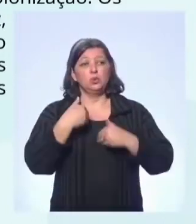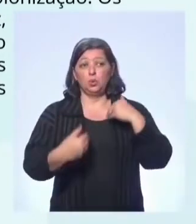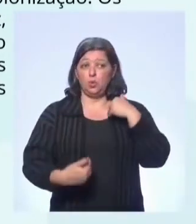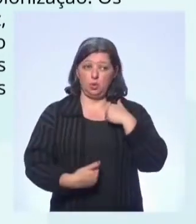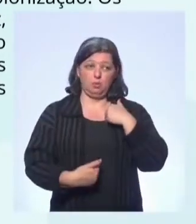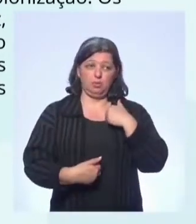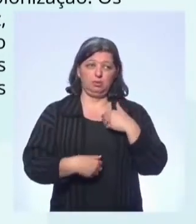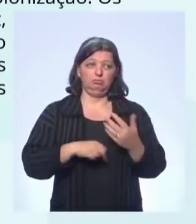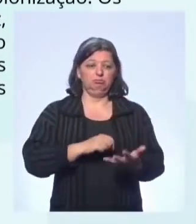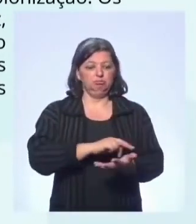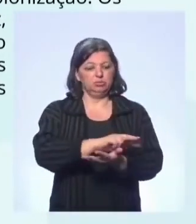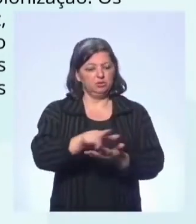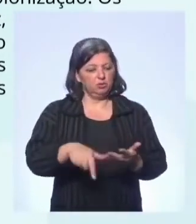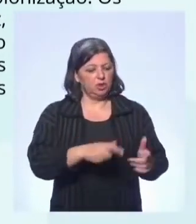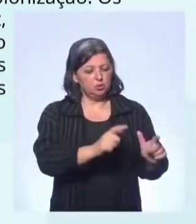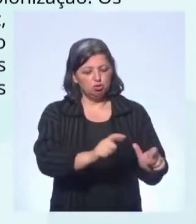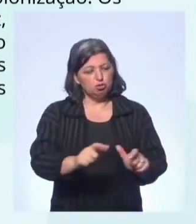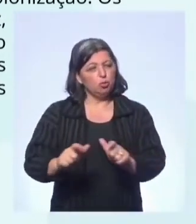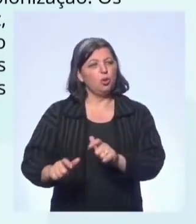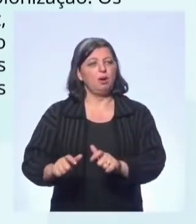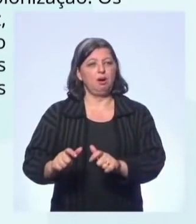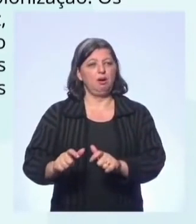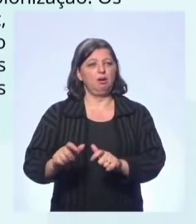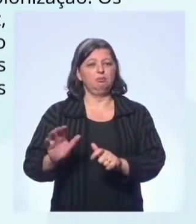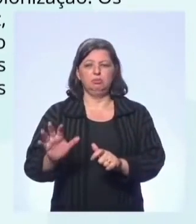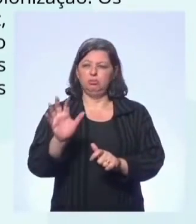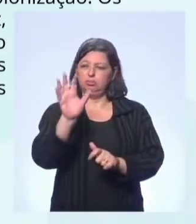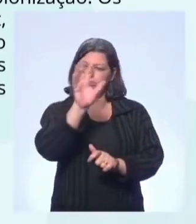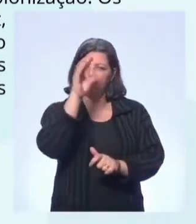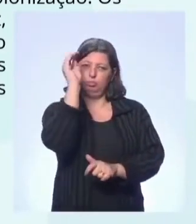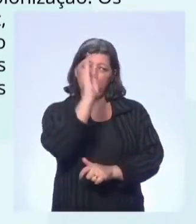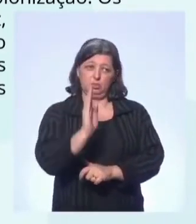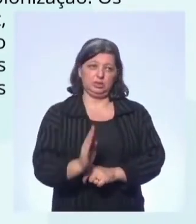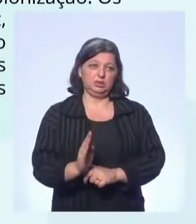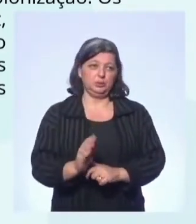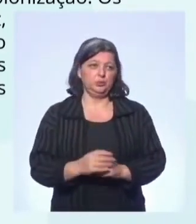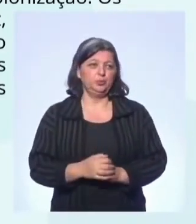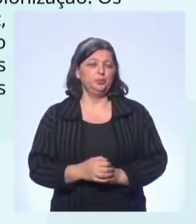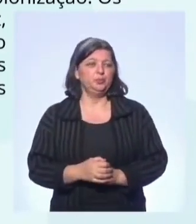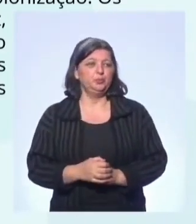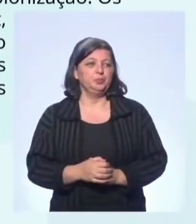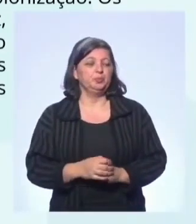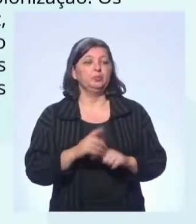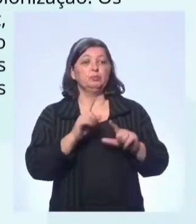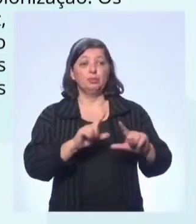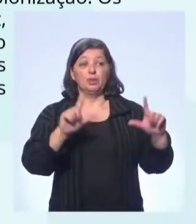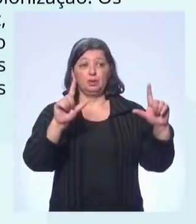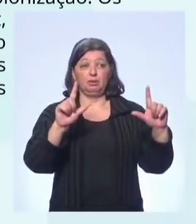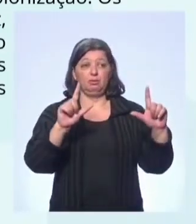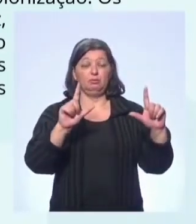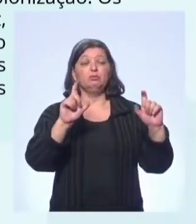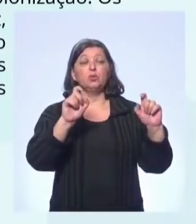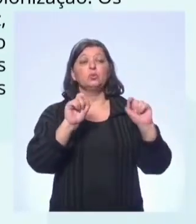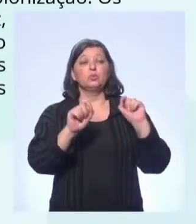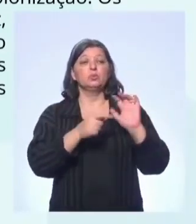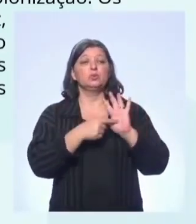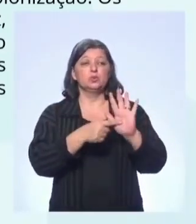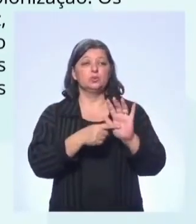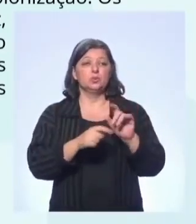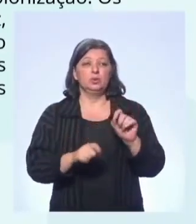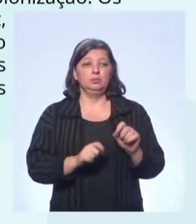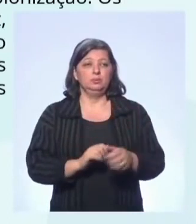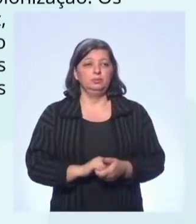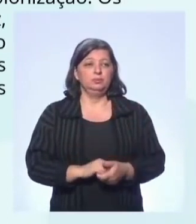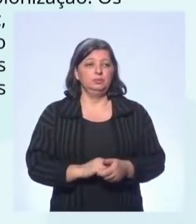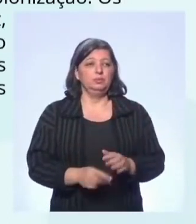em várias regiões do Brasil. E aqui a imagem nos mostra aí o